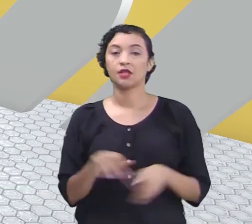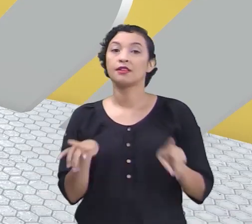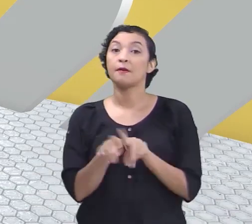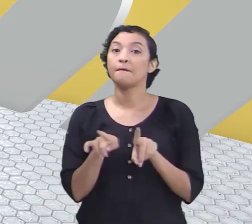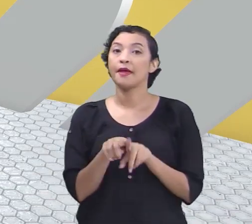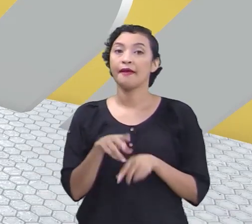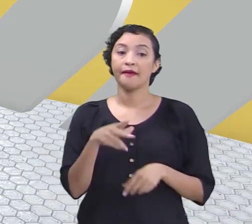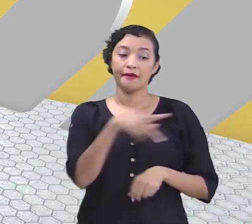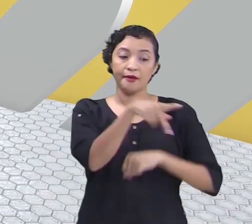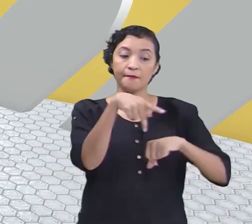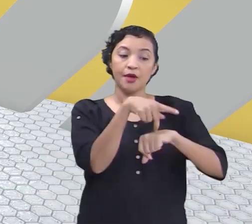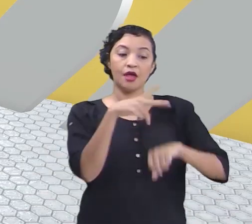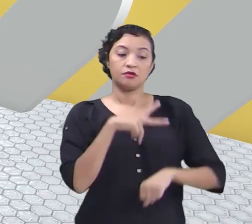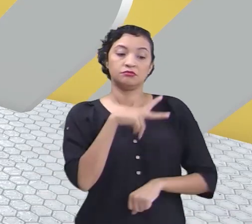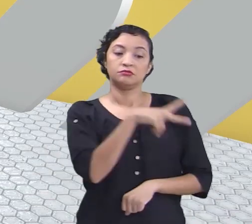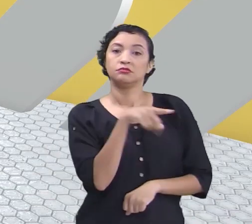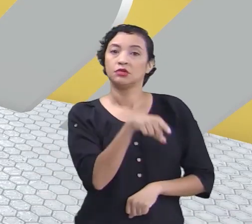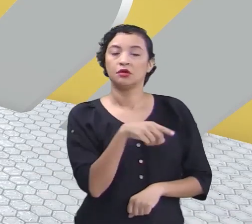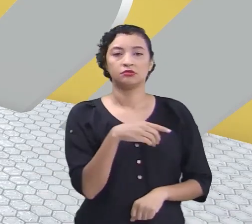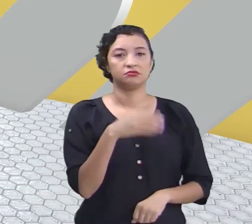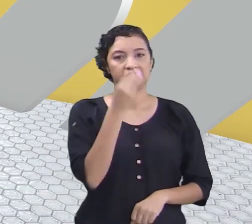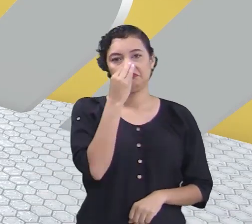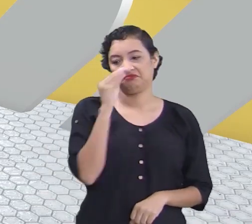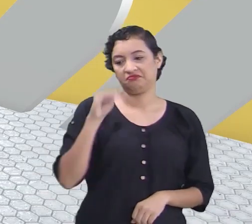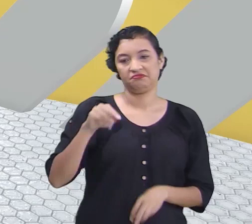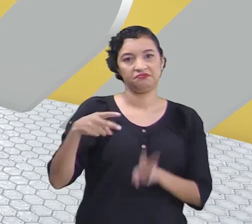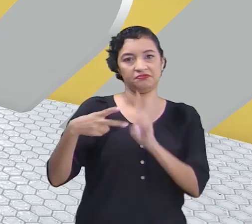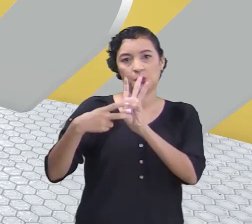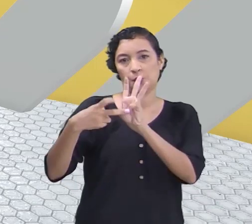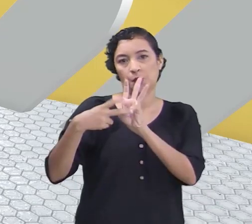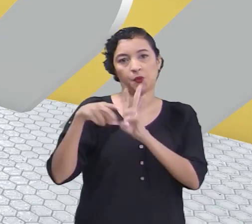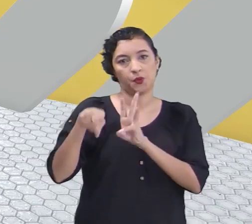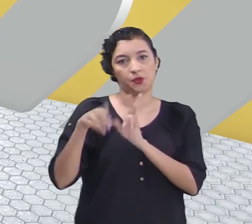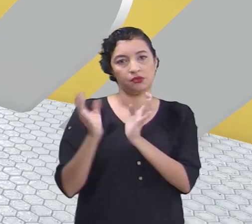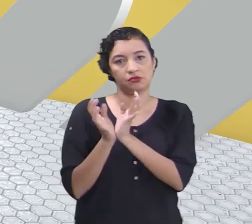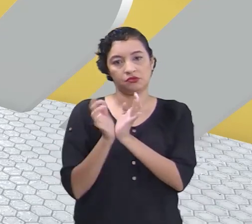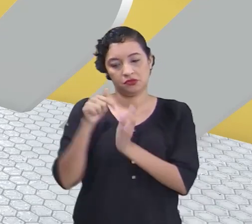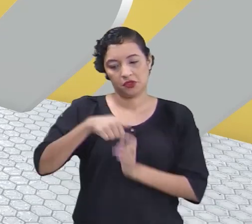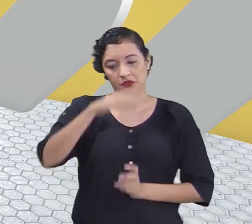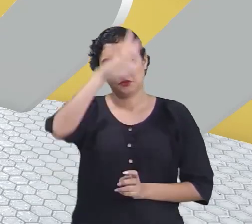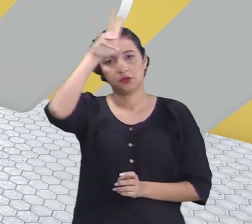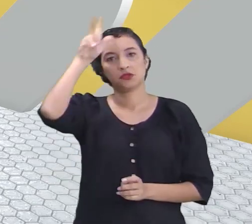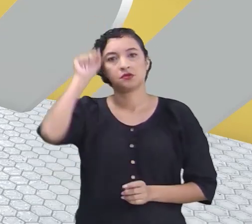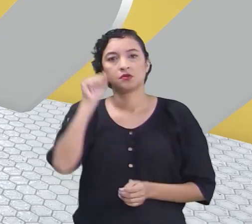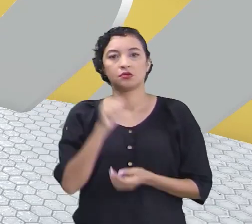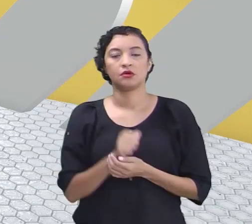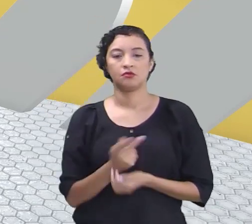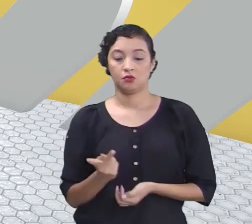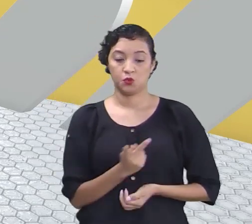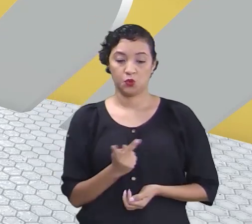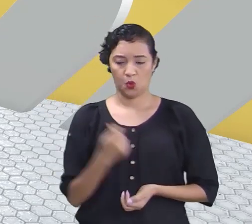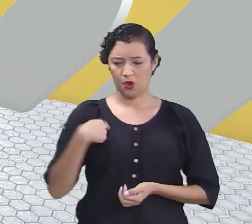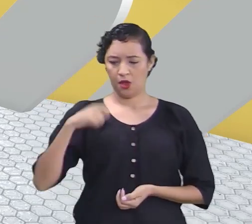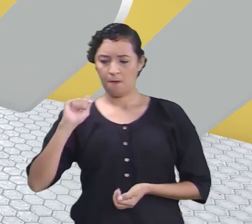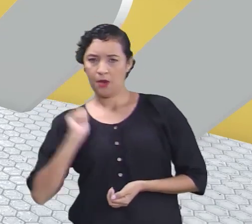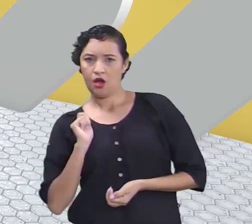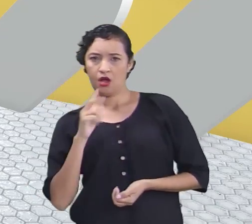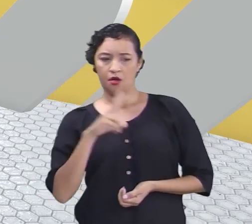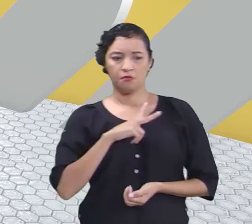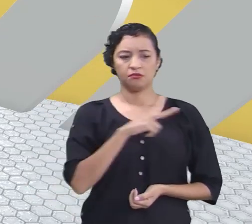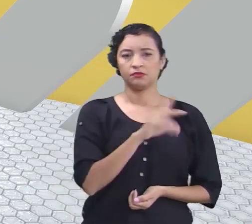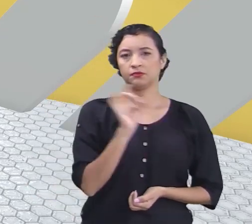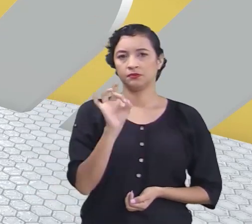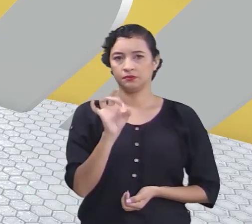mapa, professor, eles queriam saber disso? Claro que não. Tanto os espanhóis como os portugueses queriam as riquezas da terra,